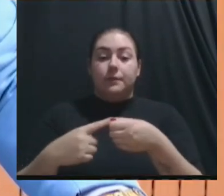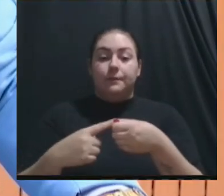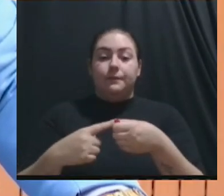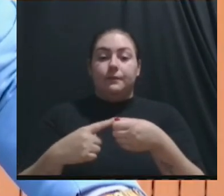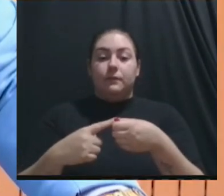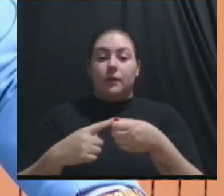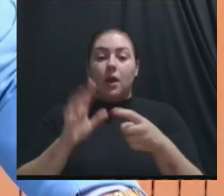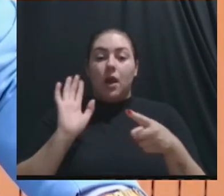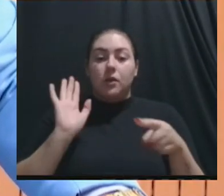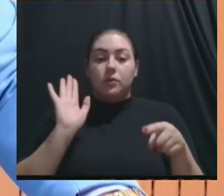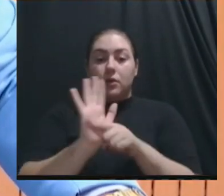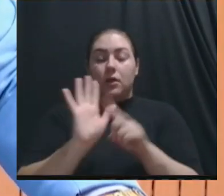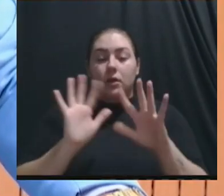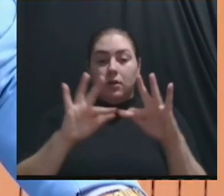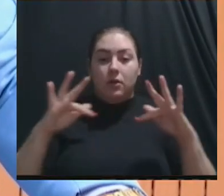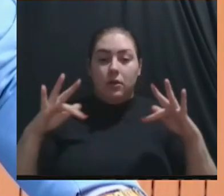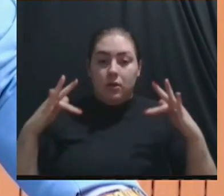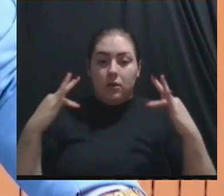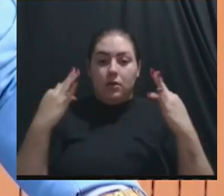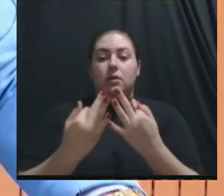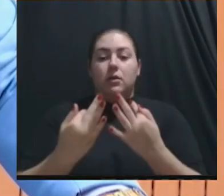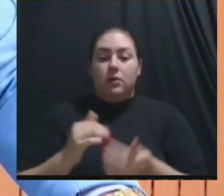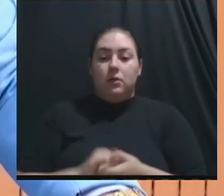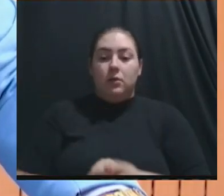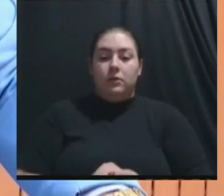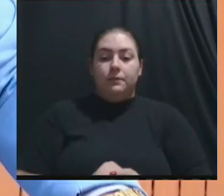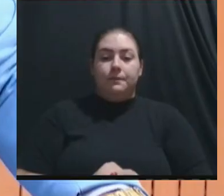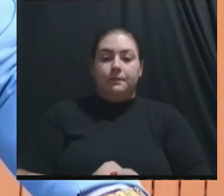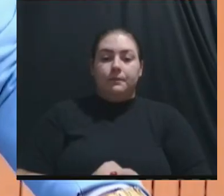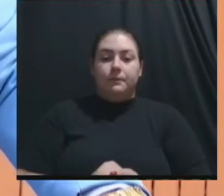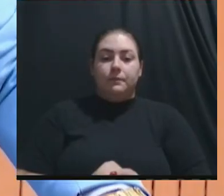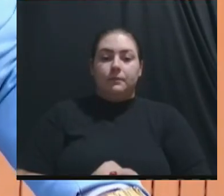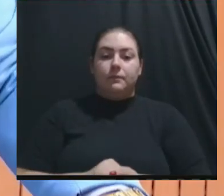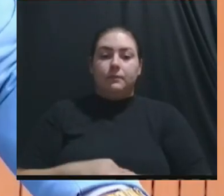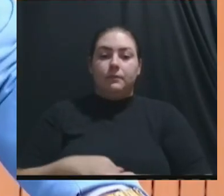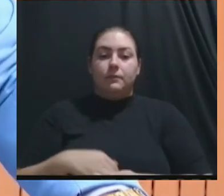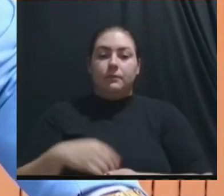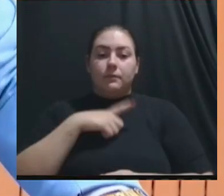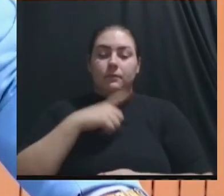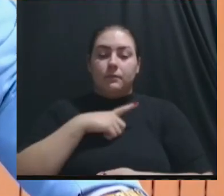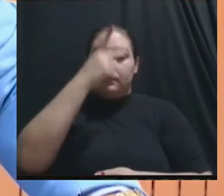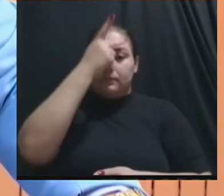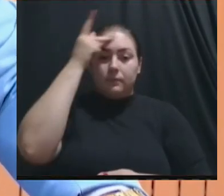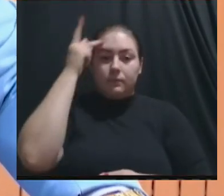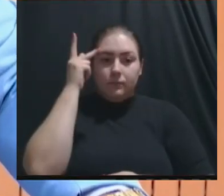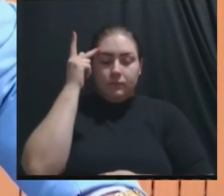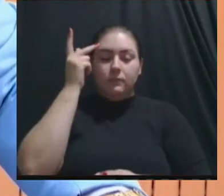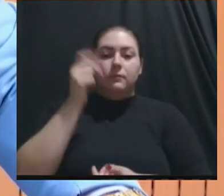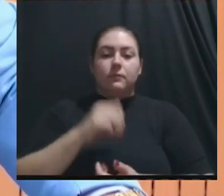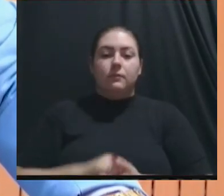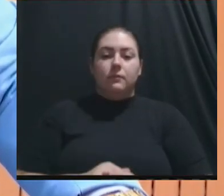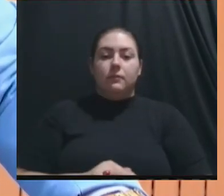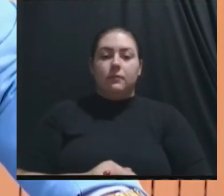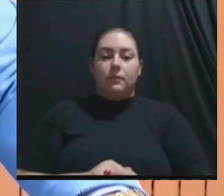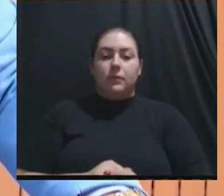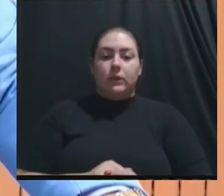que têm essas pessoas dentro de casas, que eu sou um deles, tenho